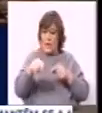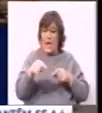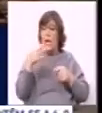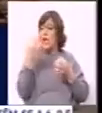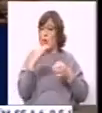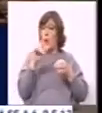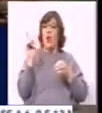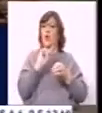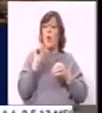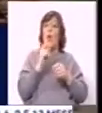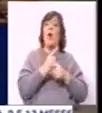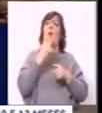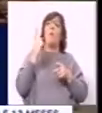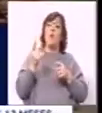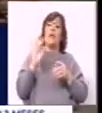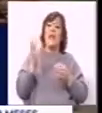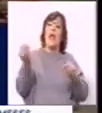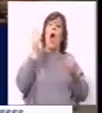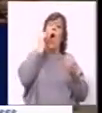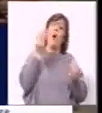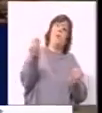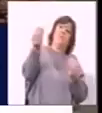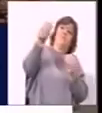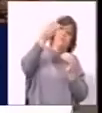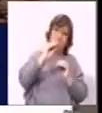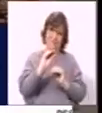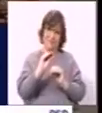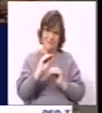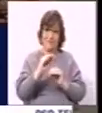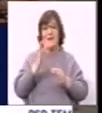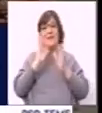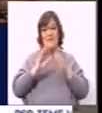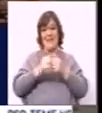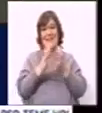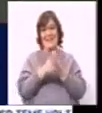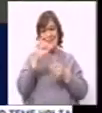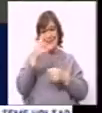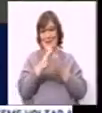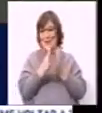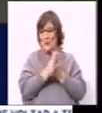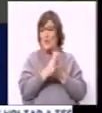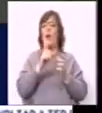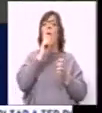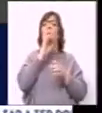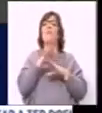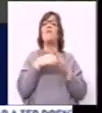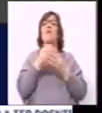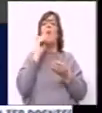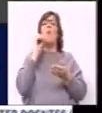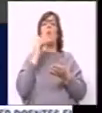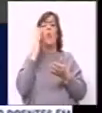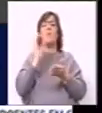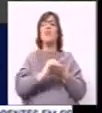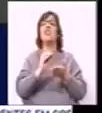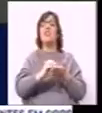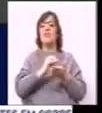nós chamamos artificial porque o corpo já com intervenção do homem diretamente muito vai ficar então aqui todas as sugestões de pessoas que podem fazer tamanha as instituições que vão